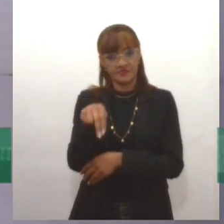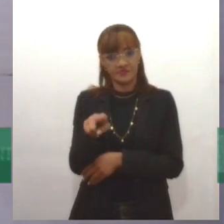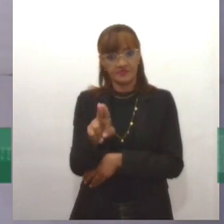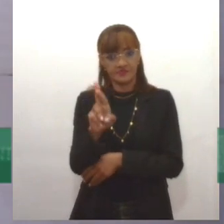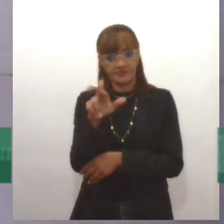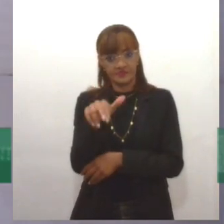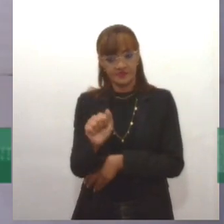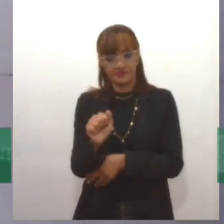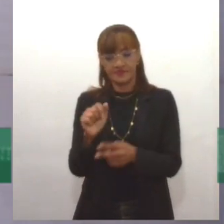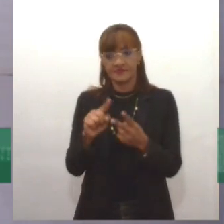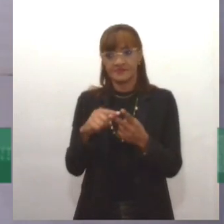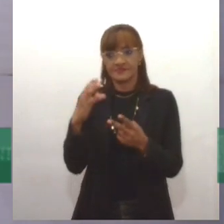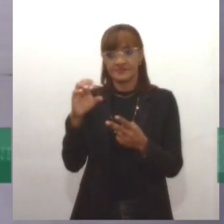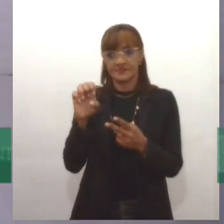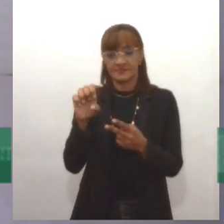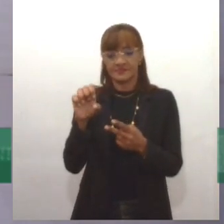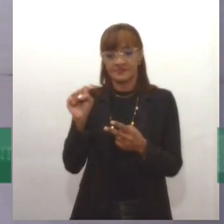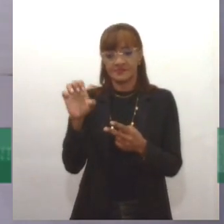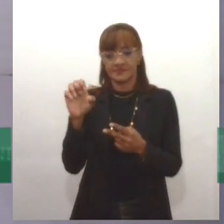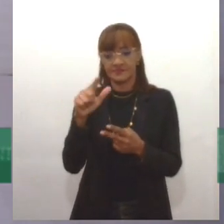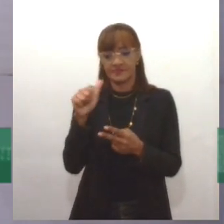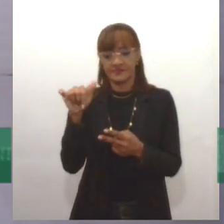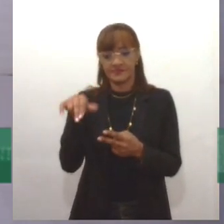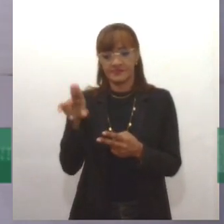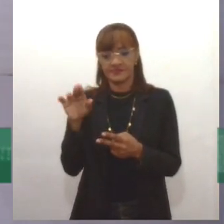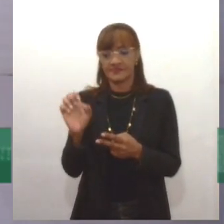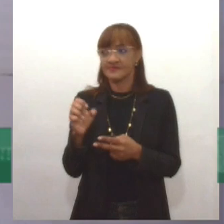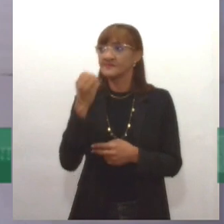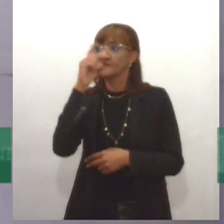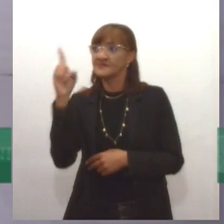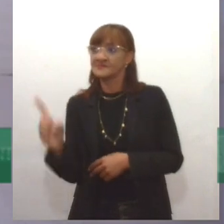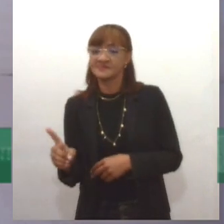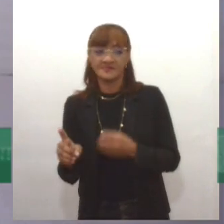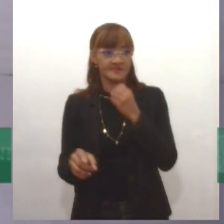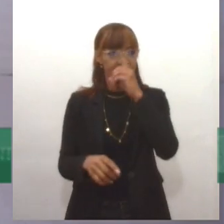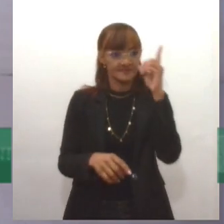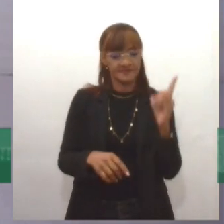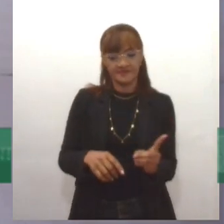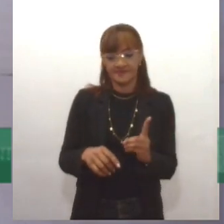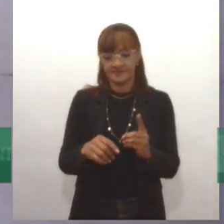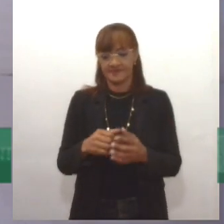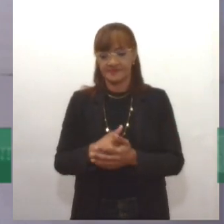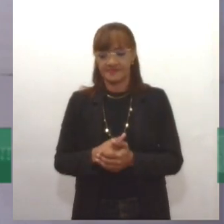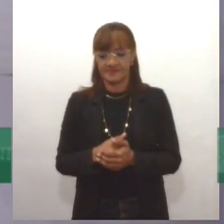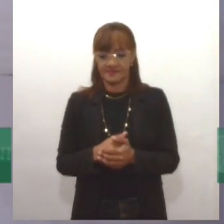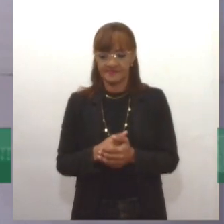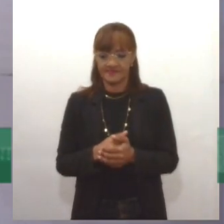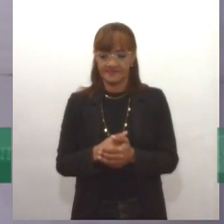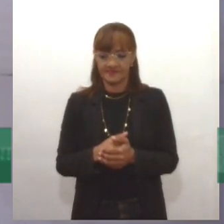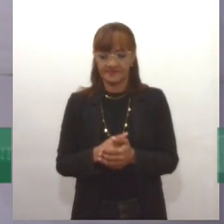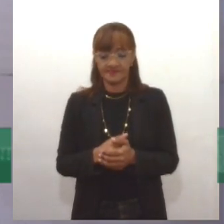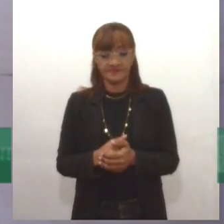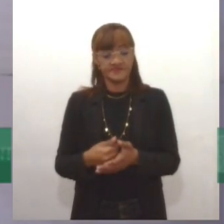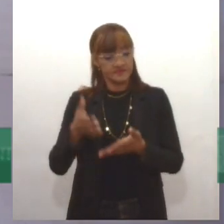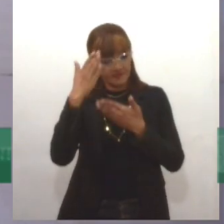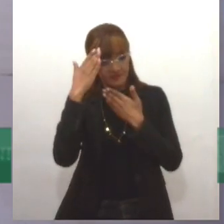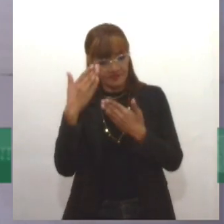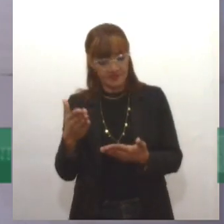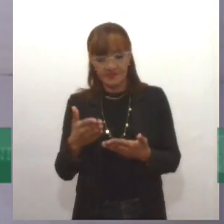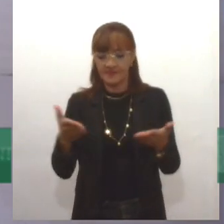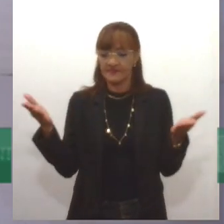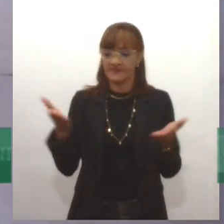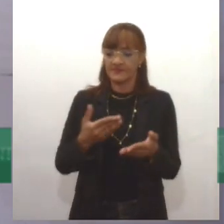dia, Aline. Bom dia. Bom dia, Aline. Olha, muito obrigada, né, pela participação aqui no programa de hoje. É um